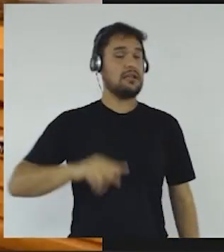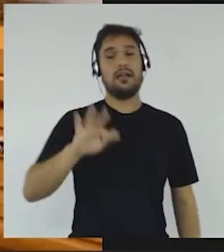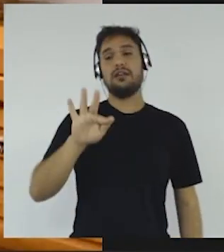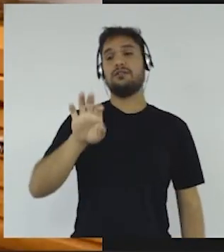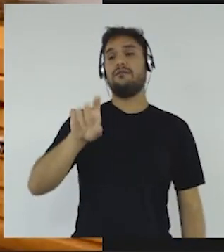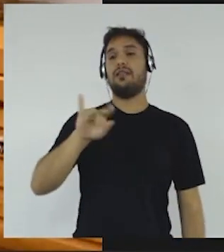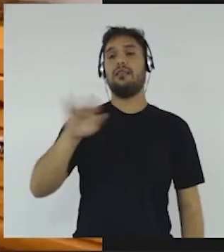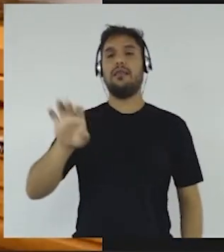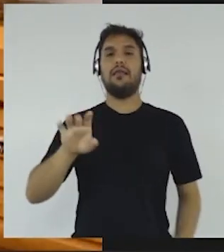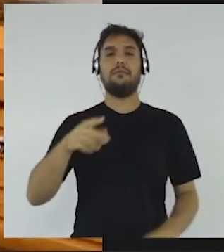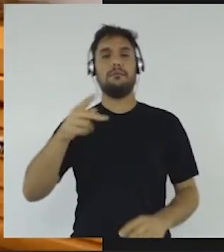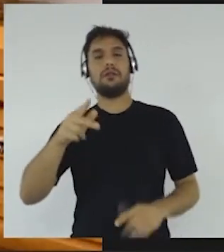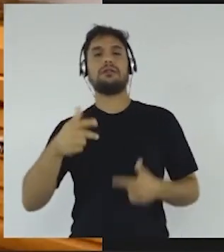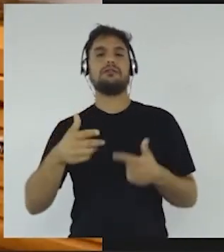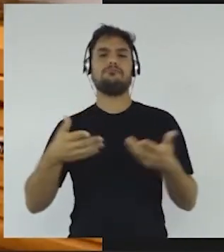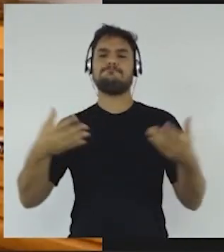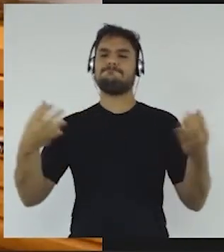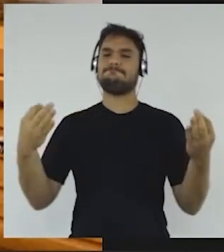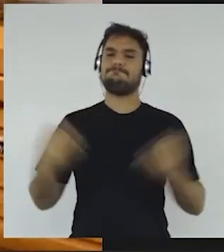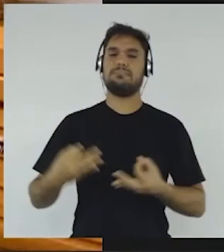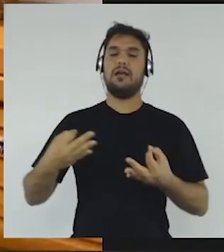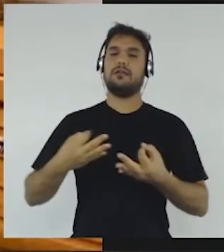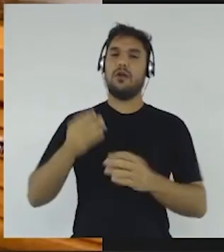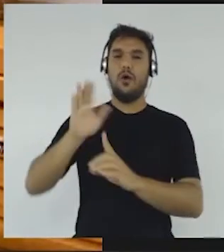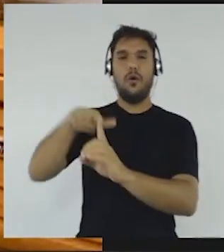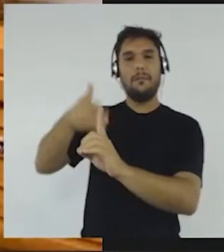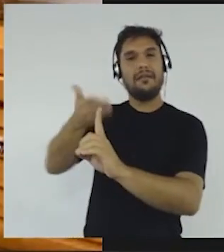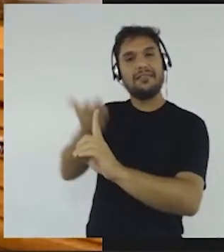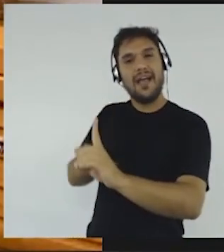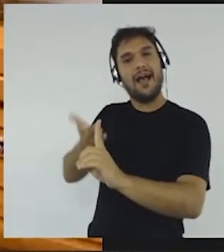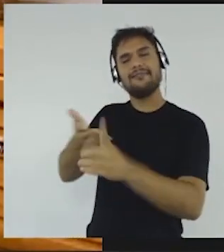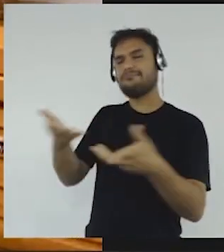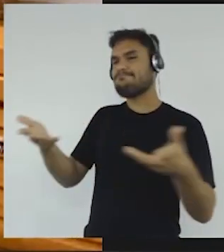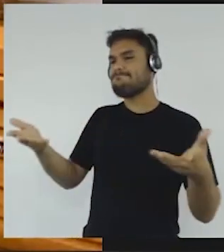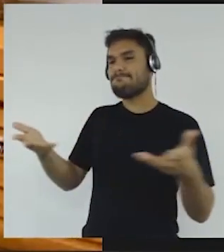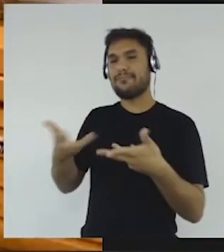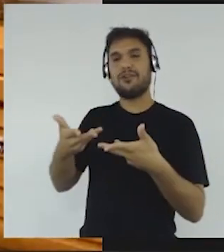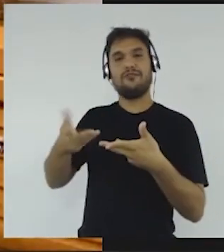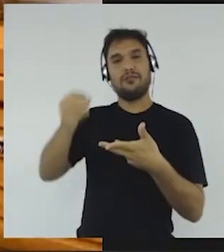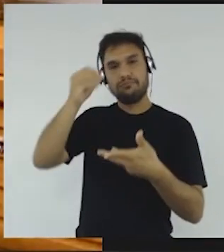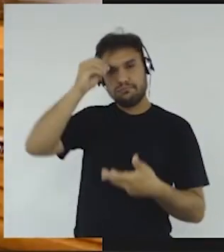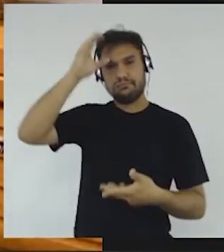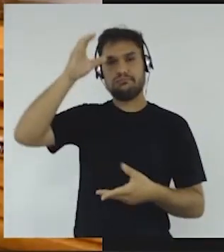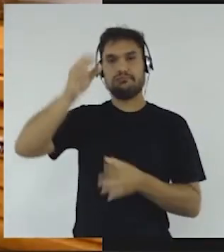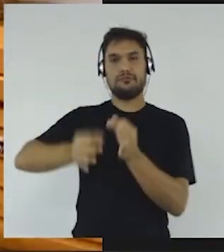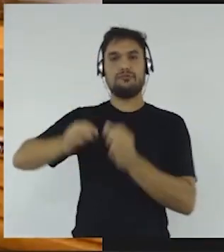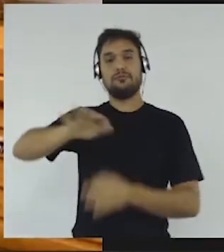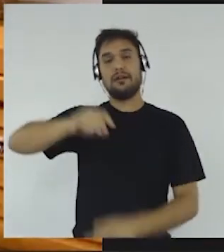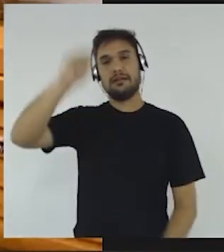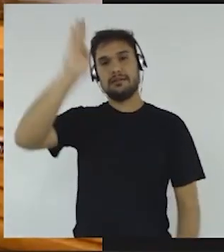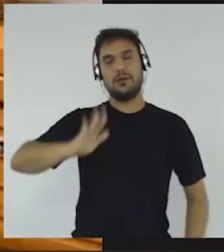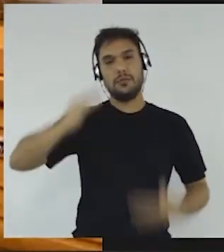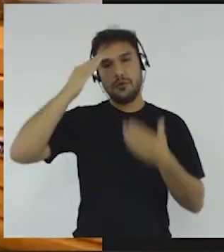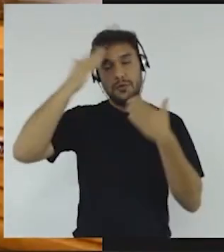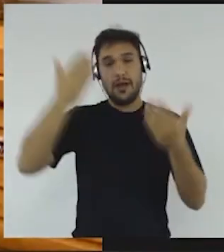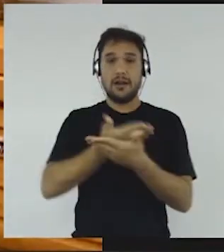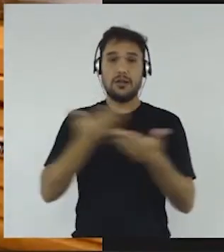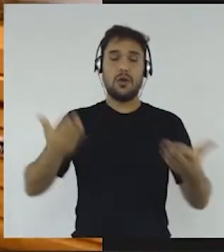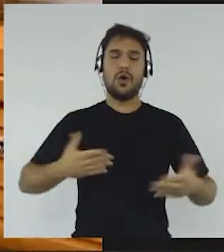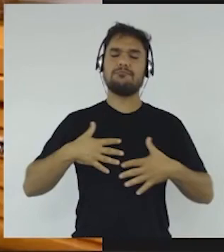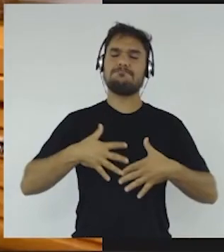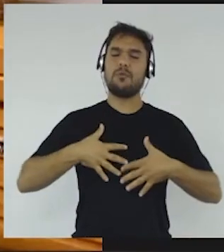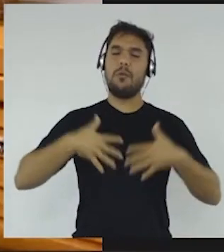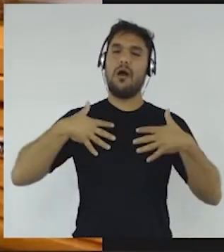Santa Cruz pela justíssima homenagem a um dos maiores juristas que nós já tivemos no Brasil. Muito obrigada a todos, foi